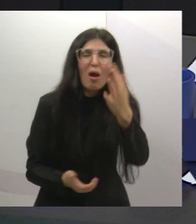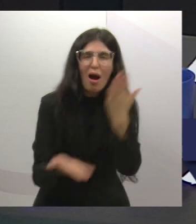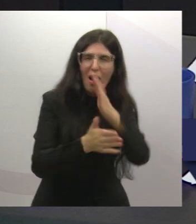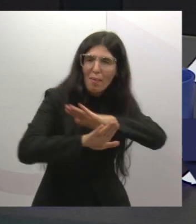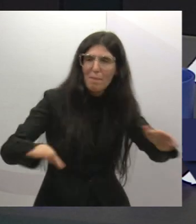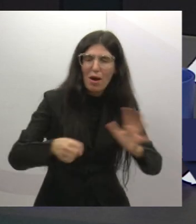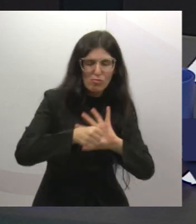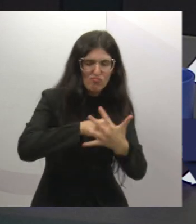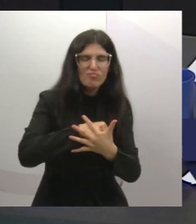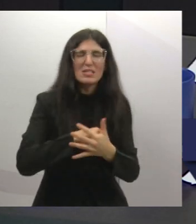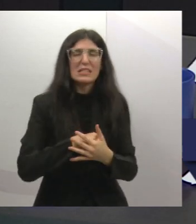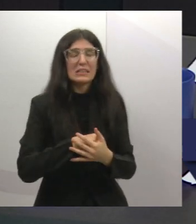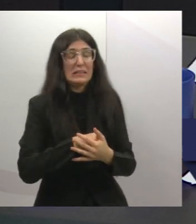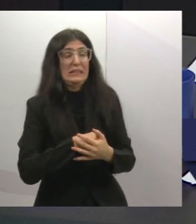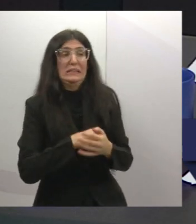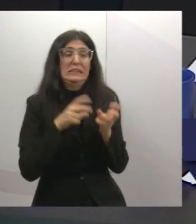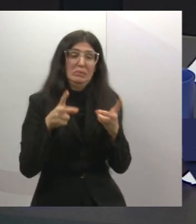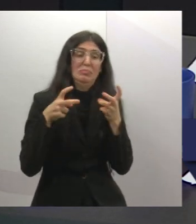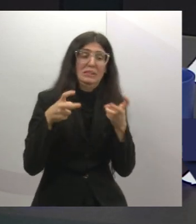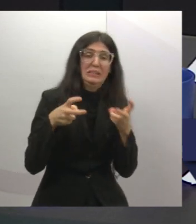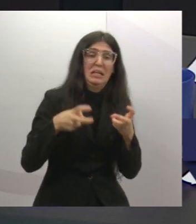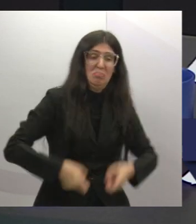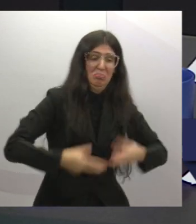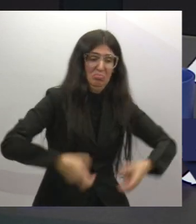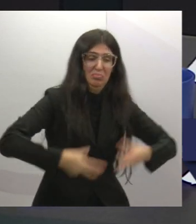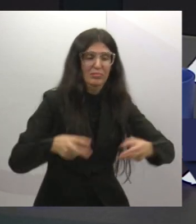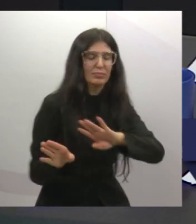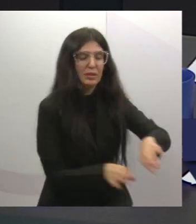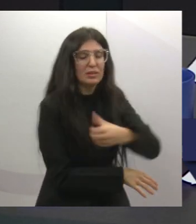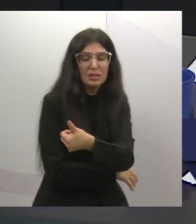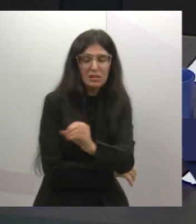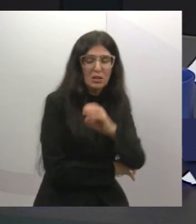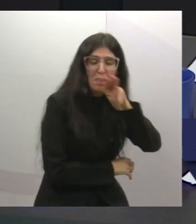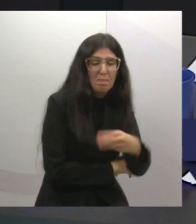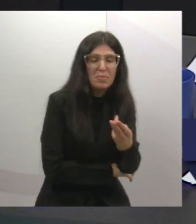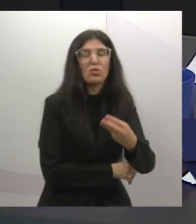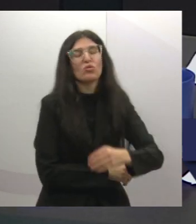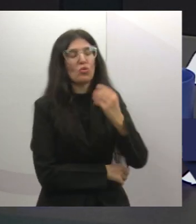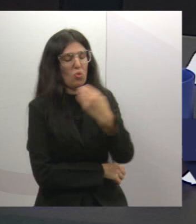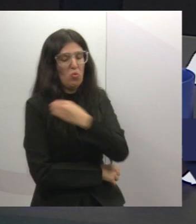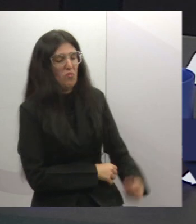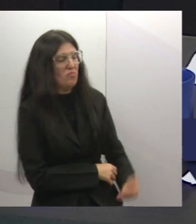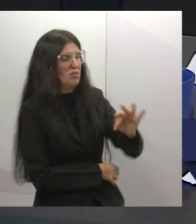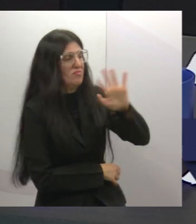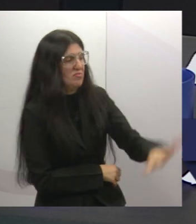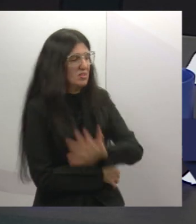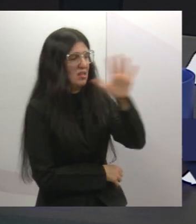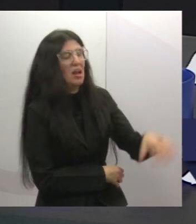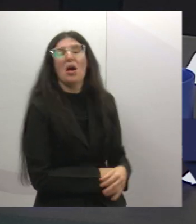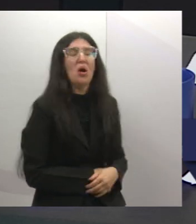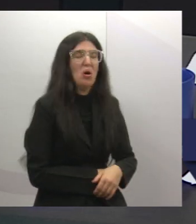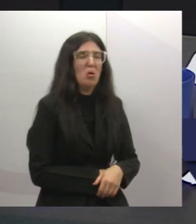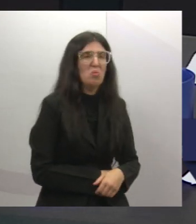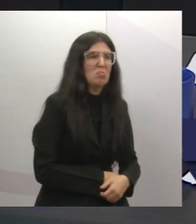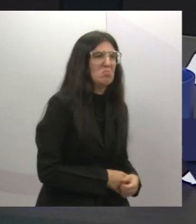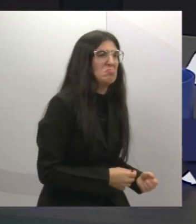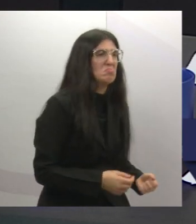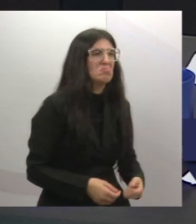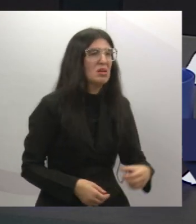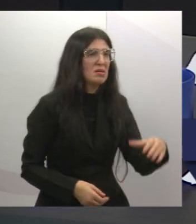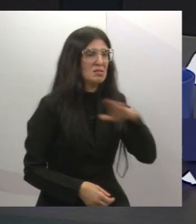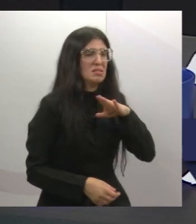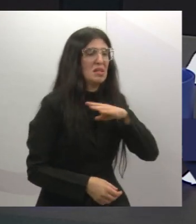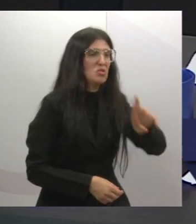60 milhões que você mencionou aí do governo federal, o que vai ser distribuído pelos municípios, ainda não se tem os critérios